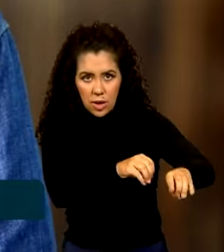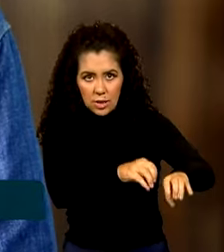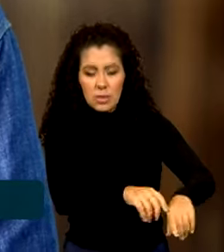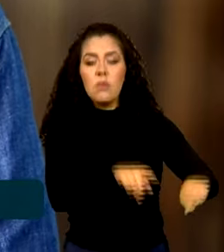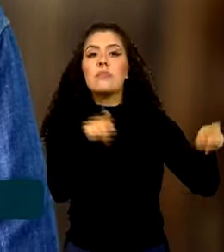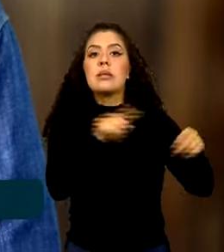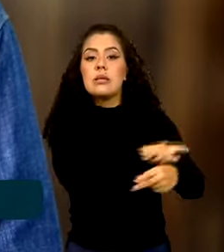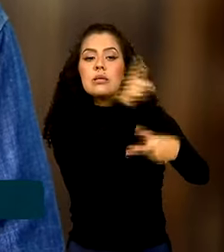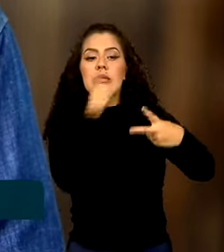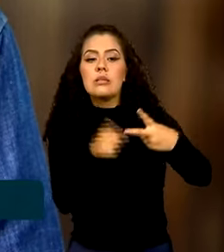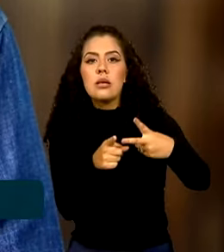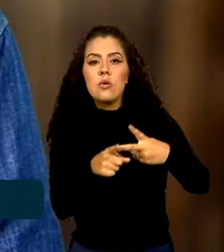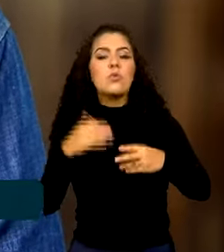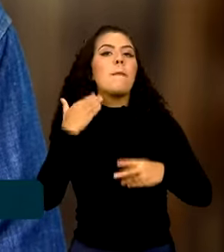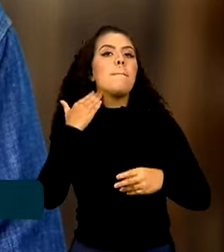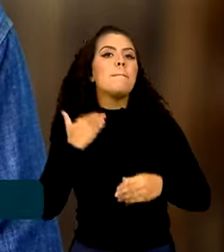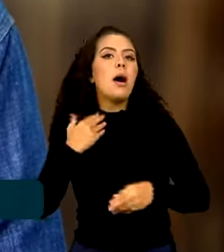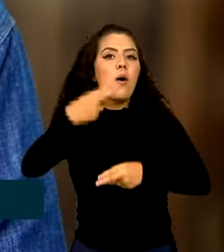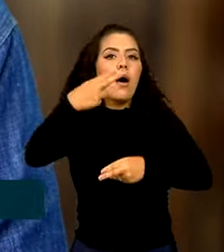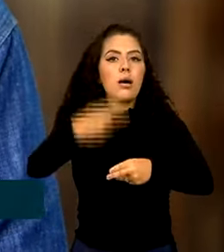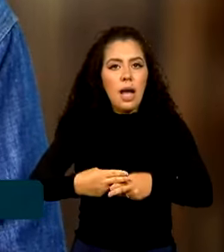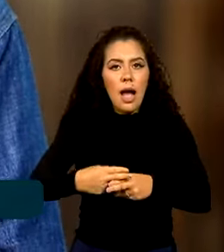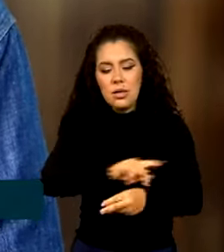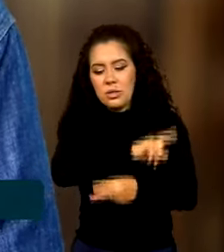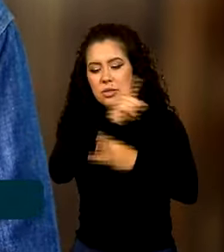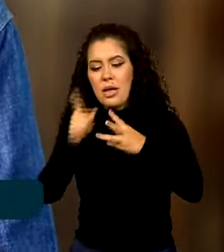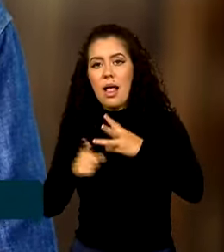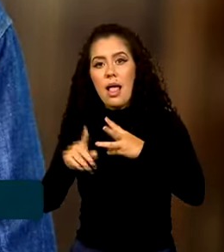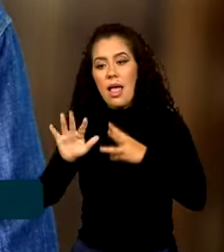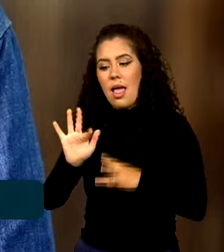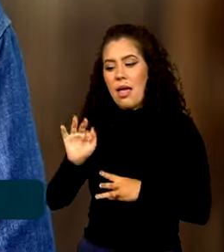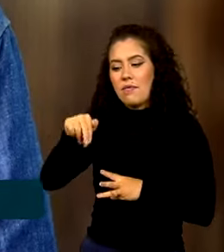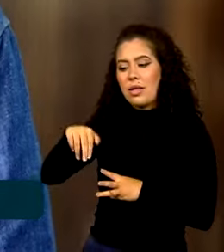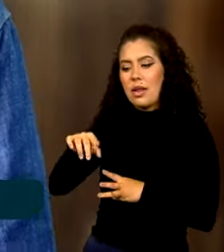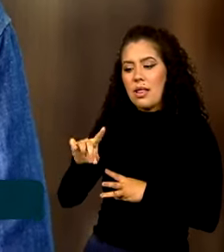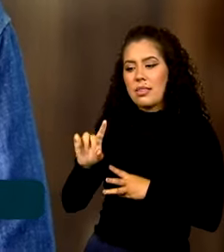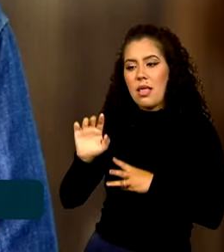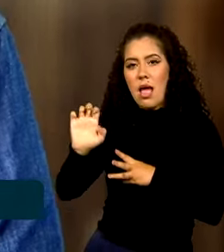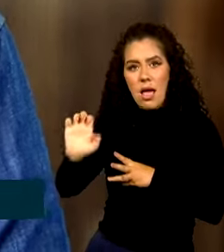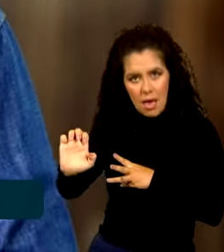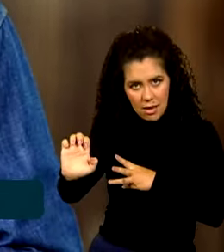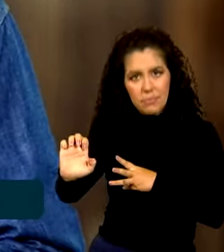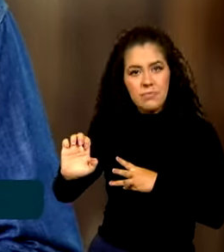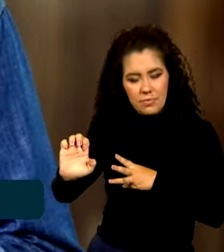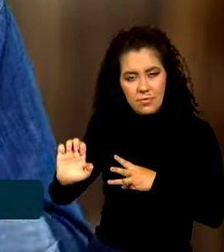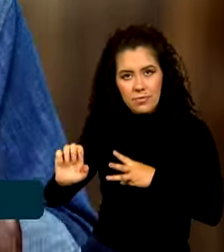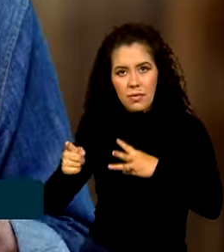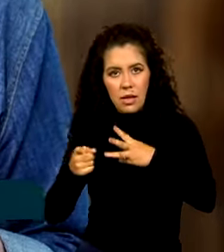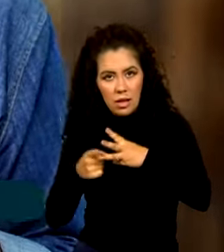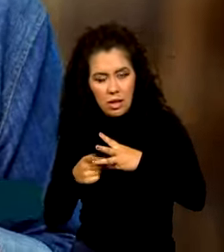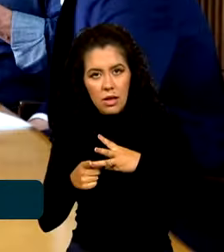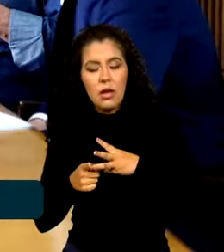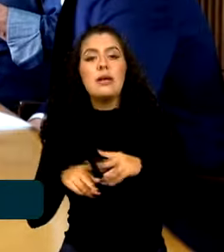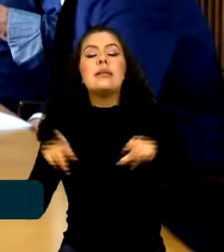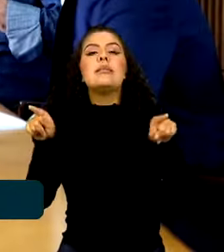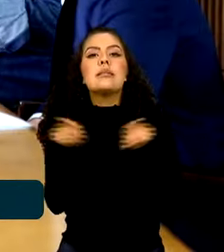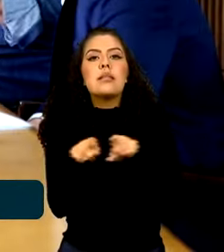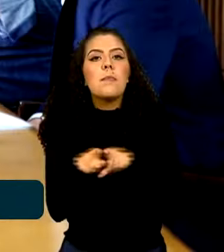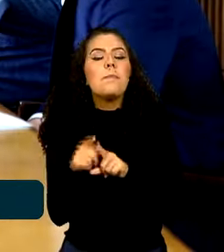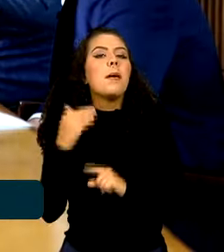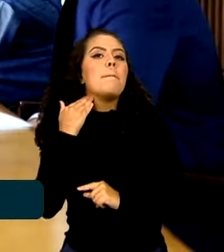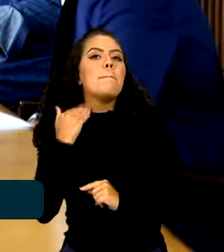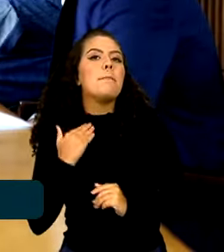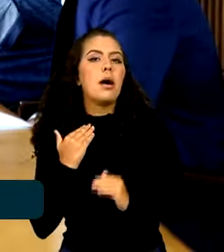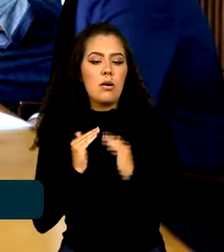terceiro o fnd o Fundo Nacional de Desenvolvimento Educacional e o Banco do Brasil pode